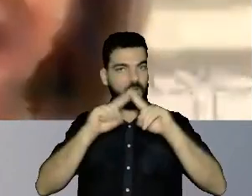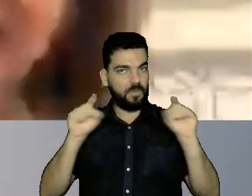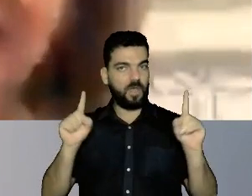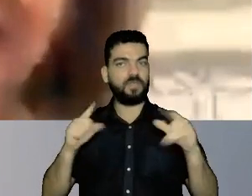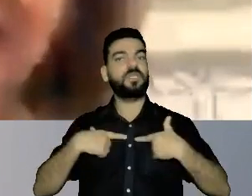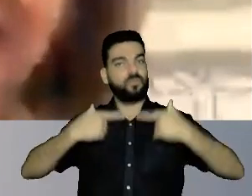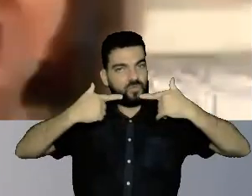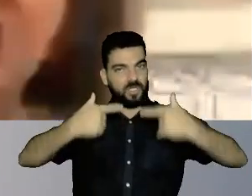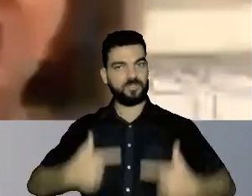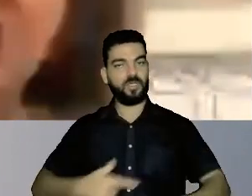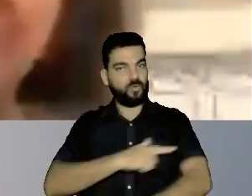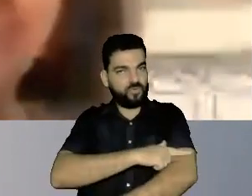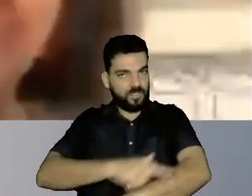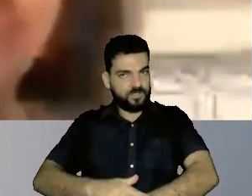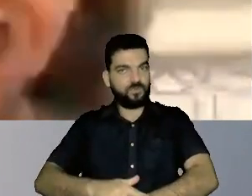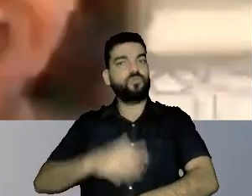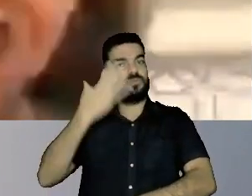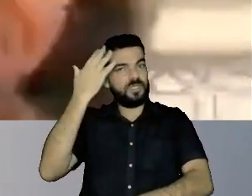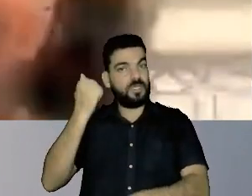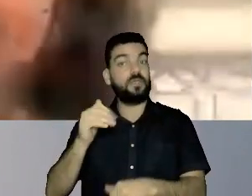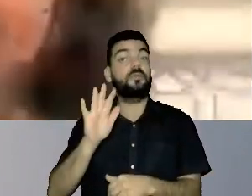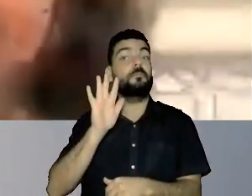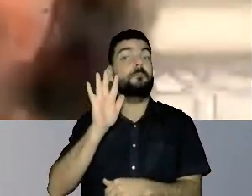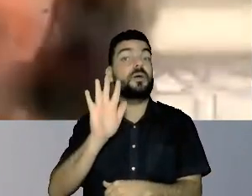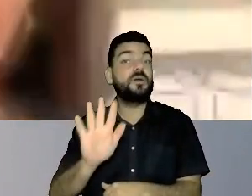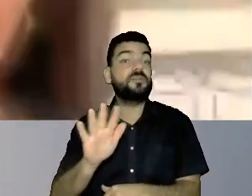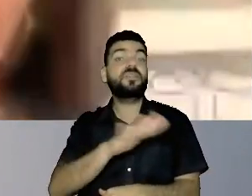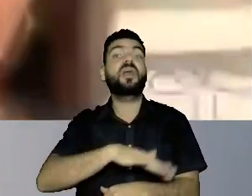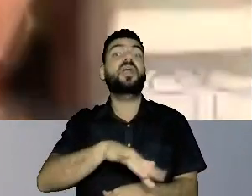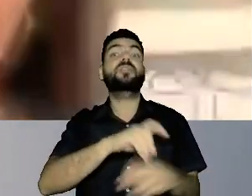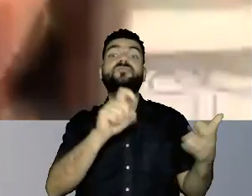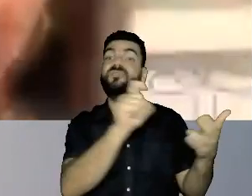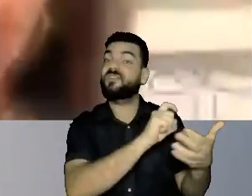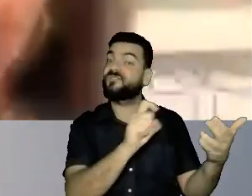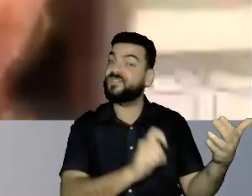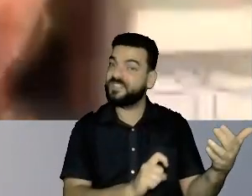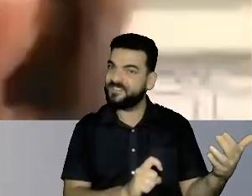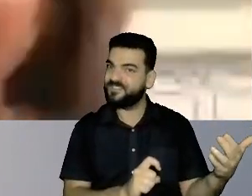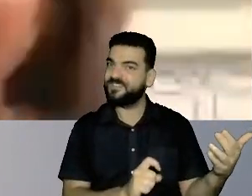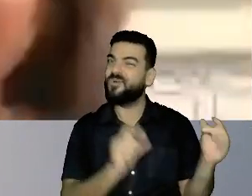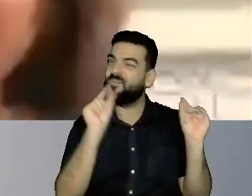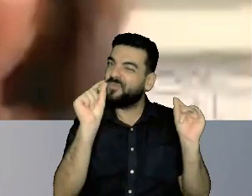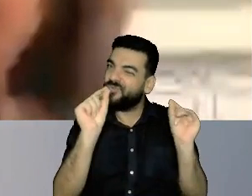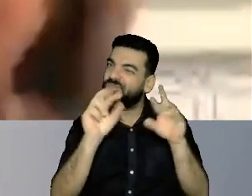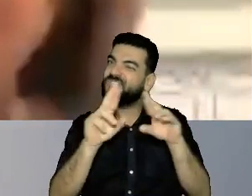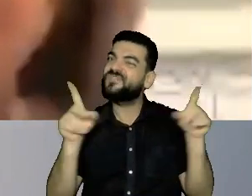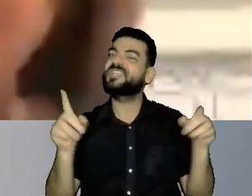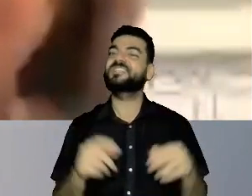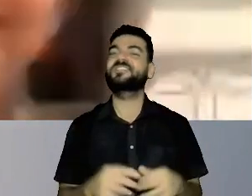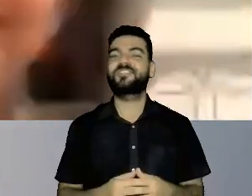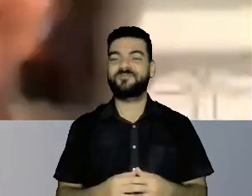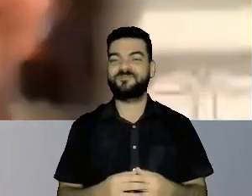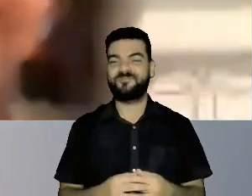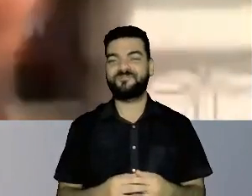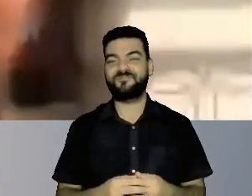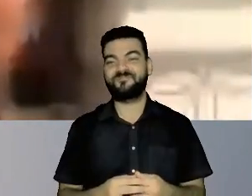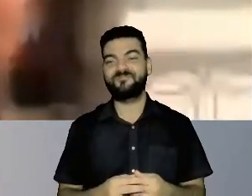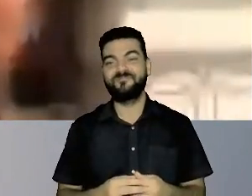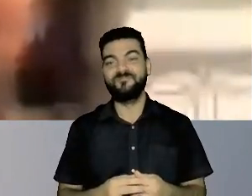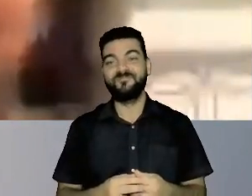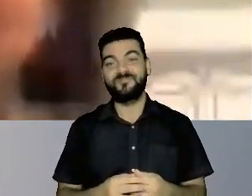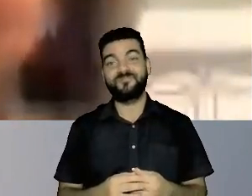não faça isso de outras formas, não que nós mulheres não façamos, mas